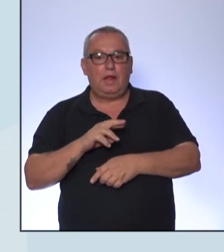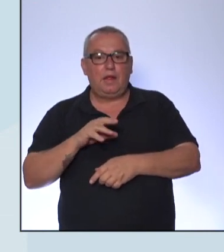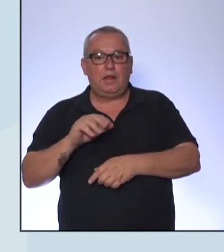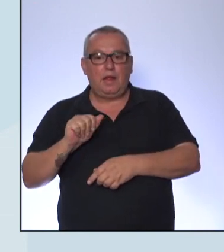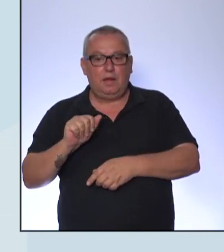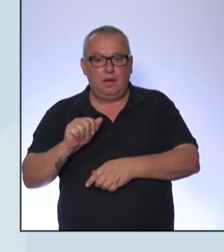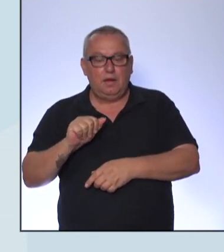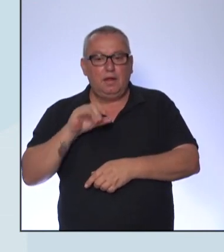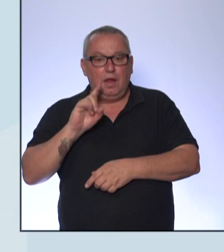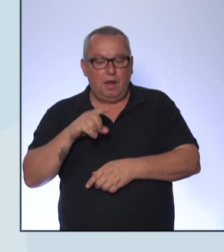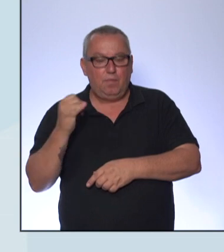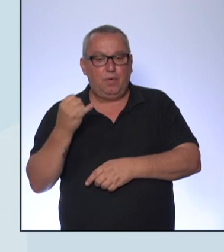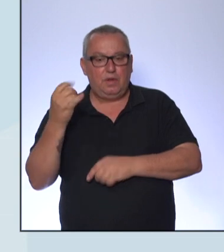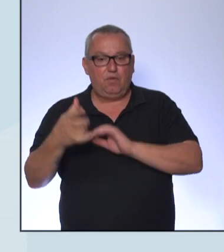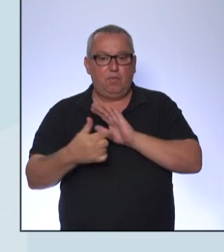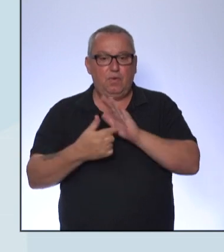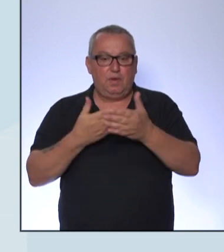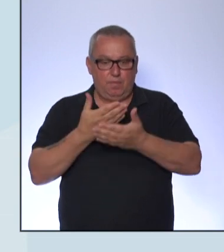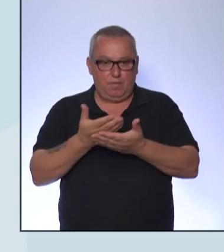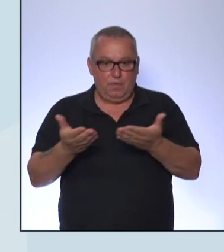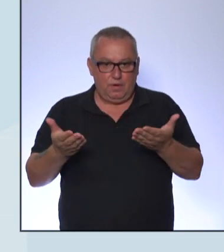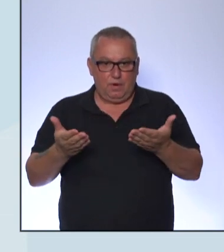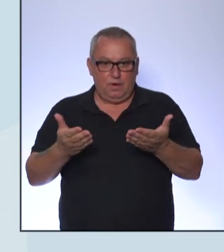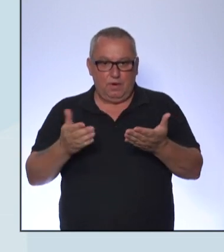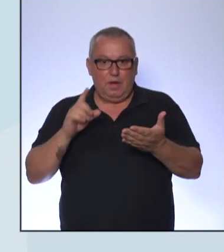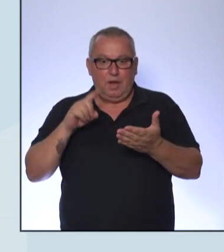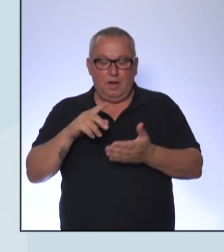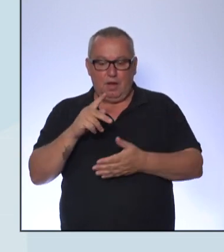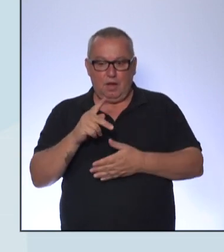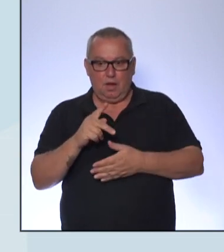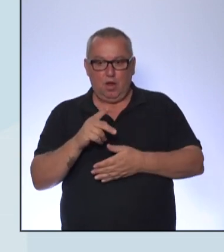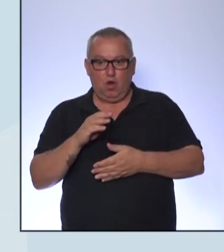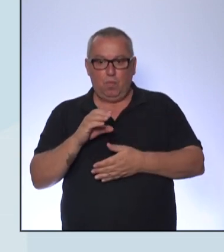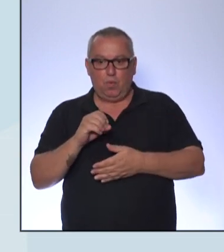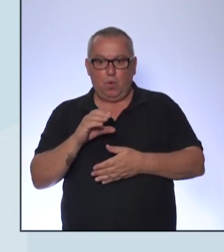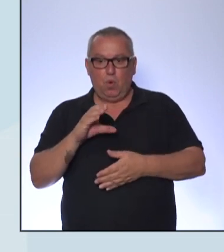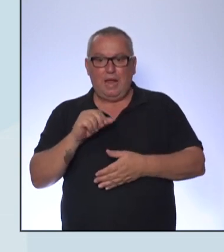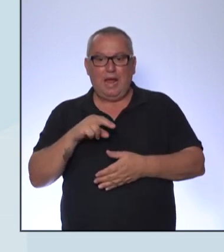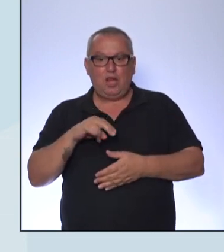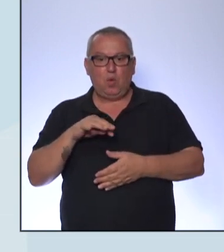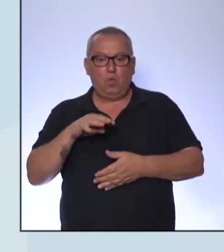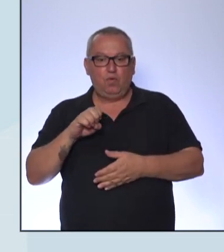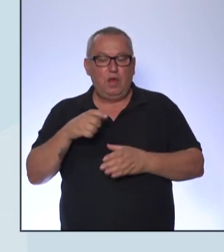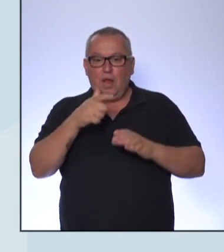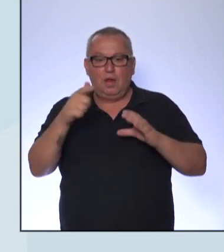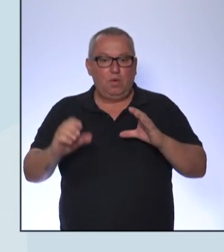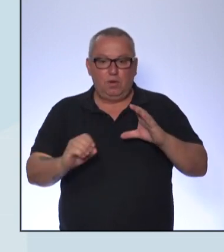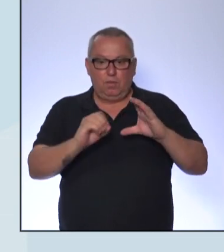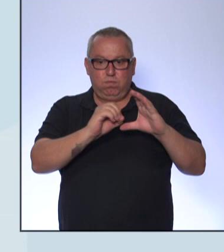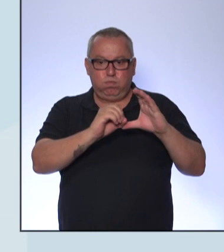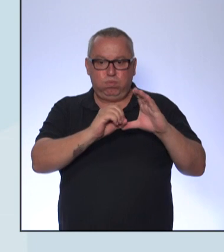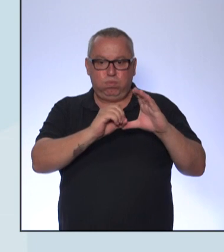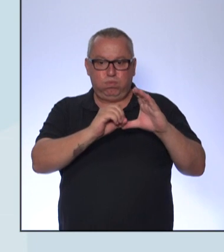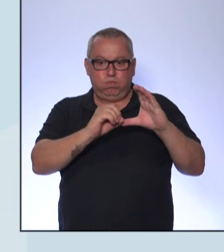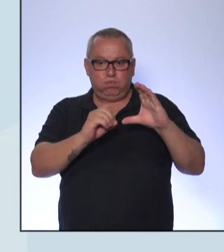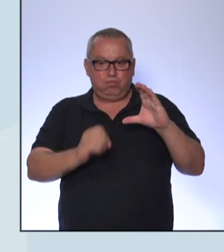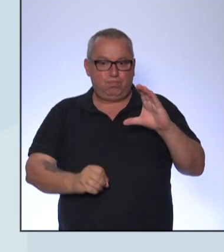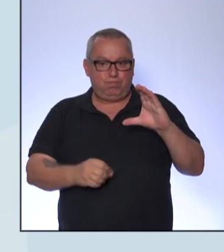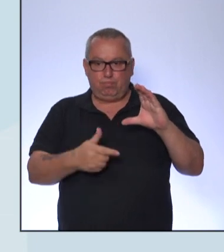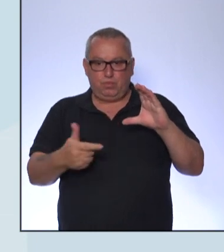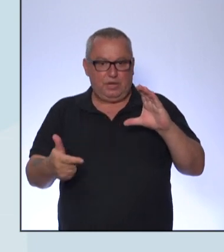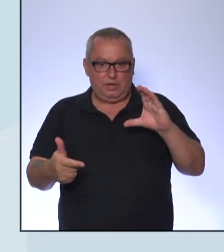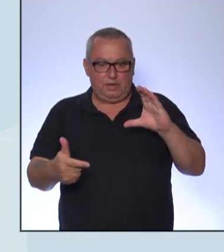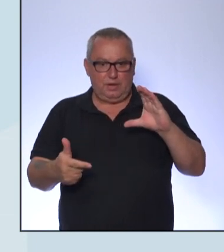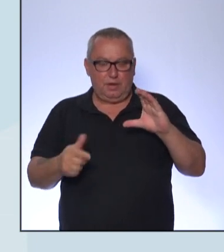para vocês. A bactéria ela é um ser procarionte, então ela não vai apresentar essa região nuclear. Quando a gente observa a